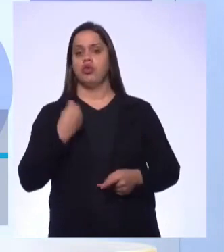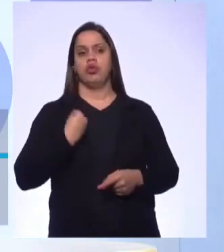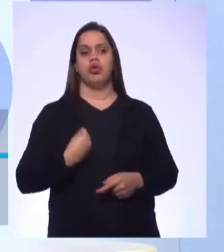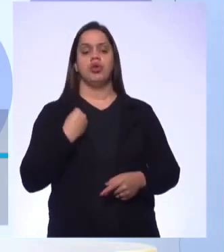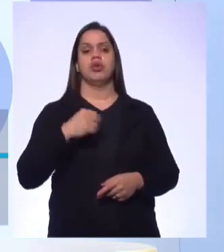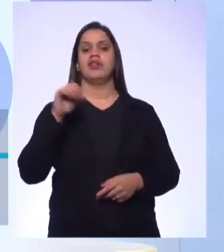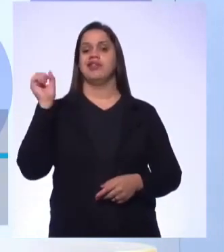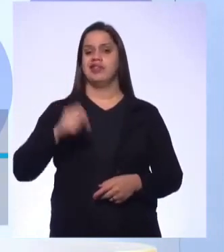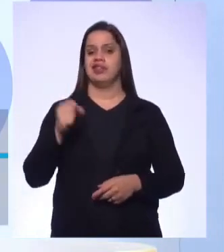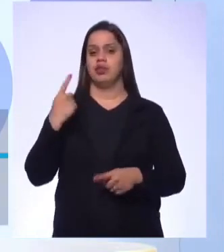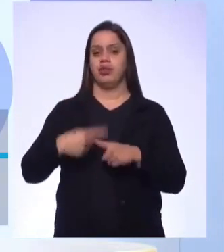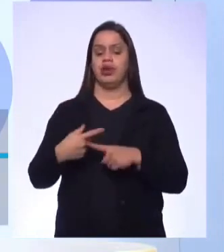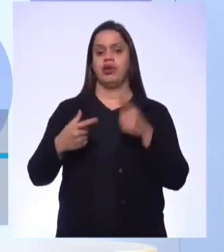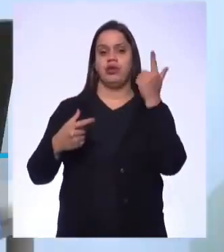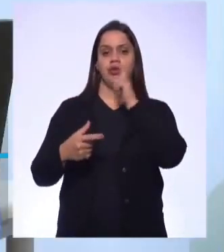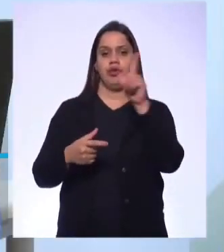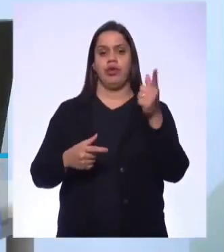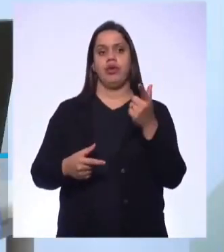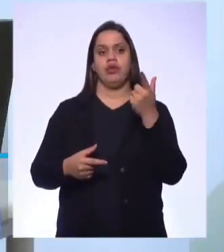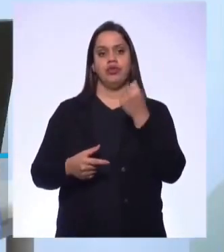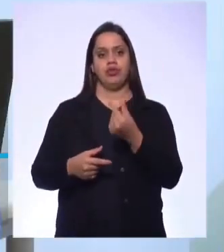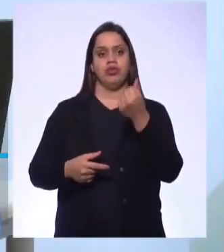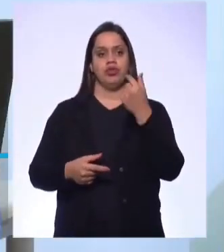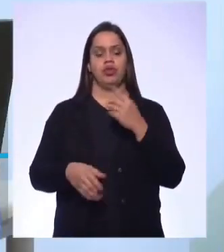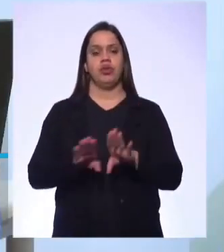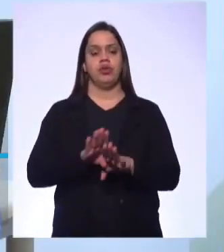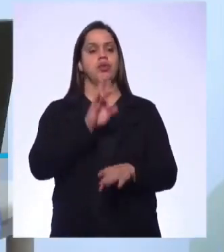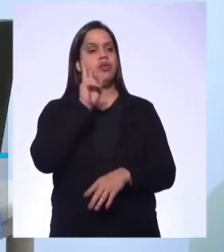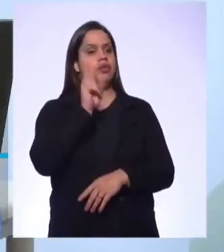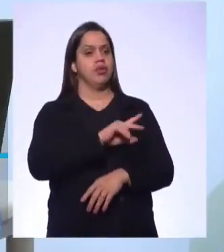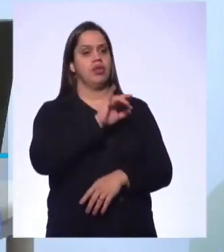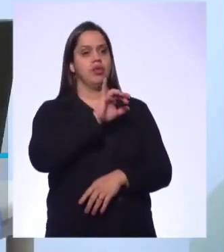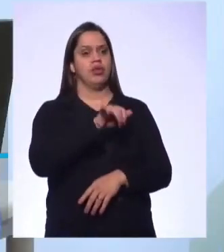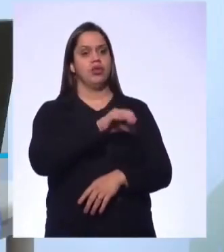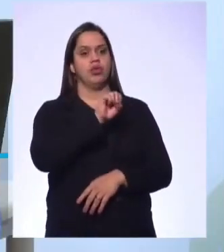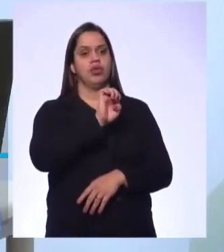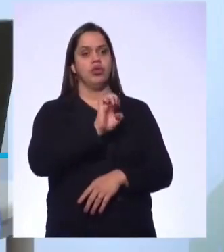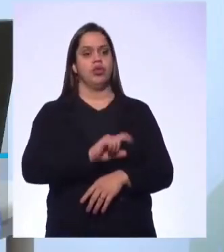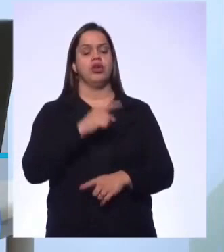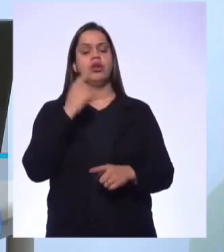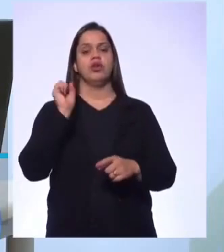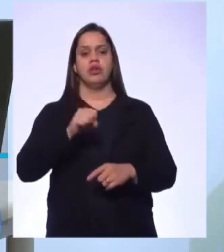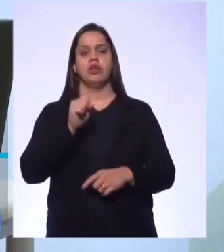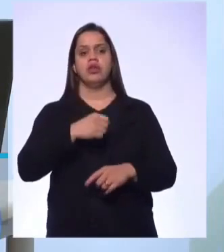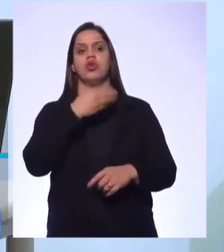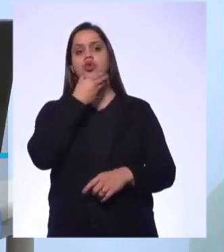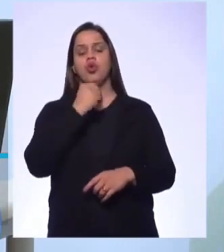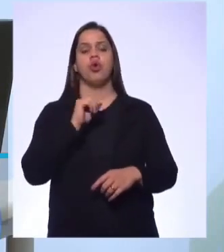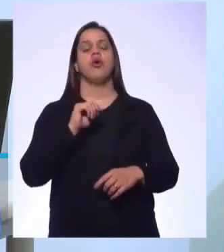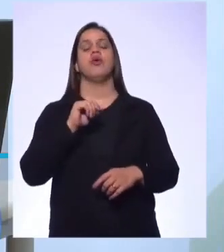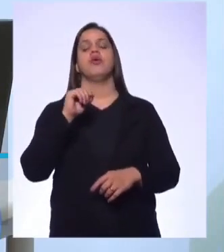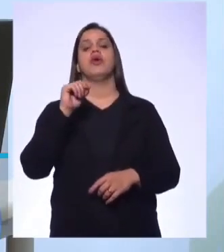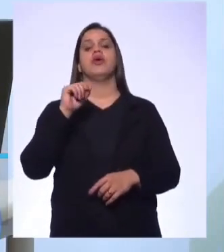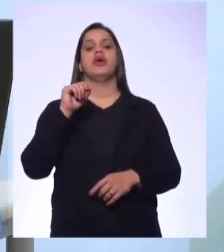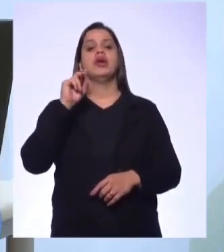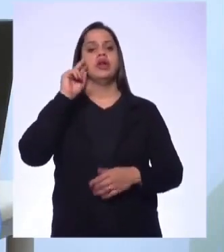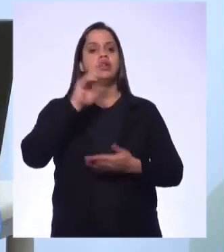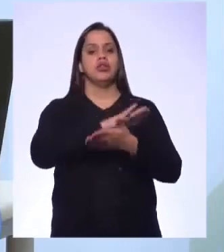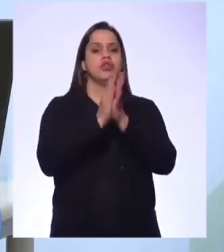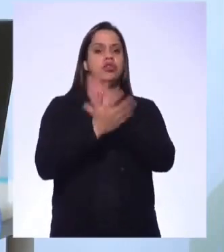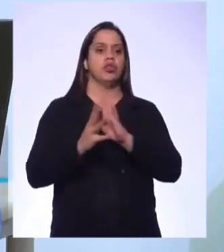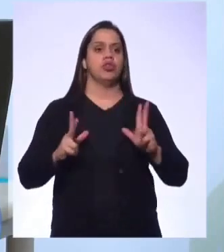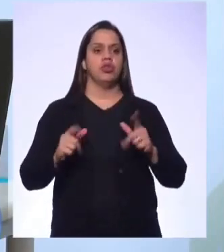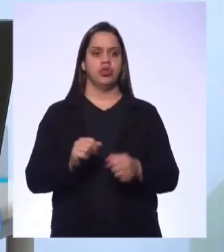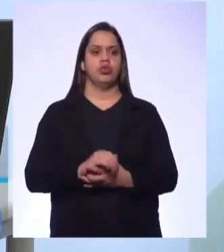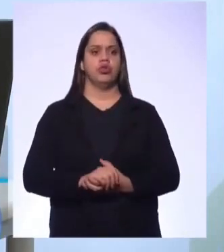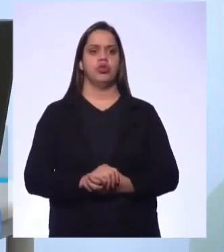ganhar dinheiro. Olha a resposta do José, Andréia. O homem, sim, porque o homem destrói tudo. Não, mas não é essa que eu queria ler, não, era do Lucas. O homem, sei